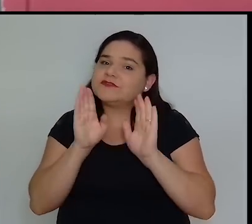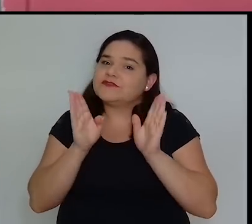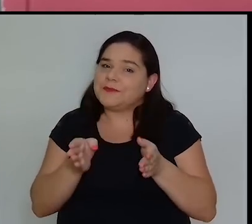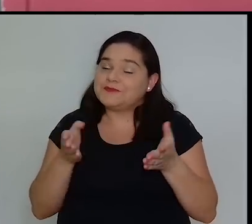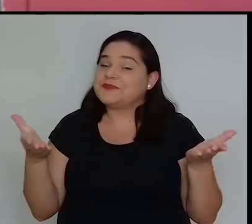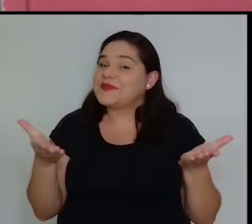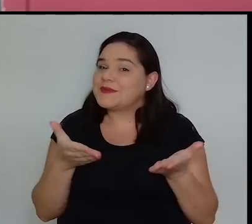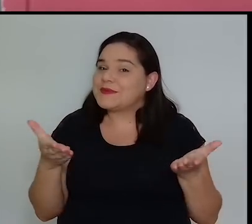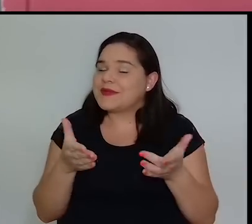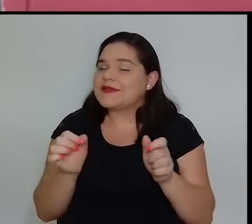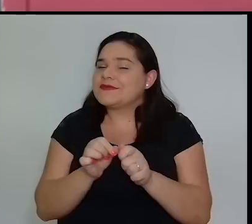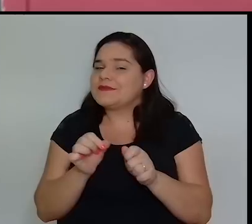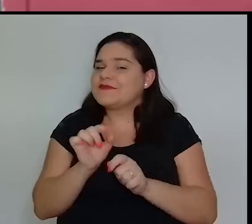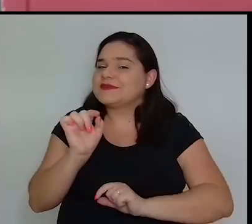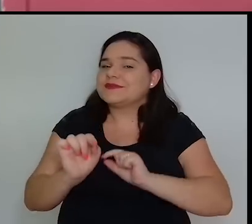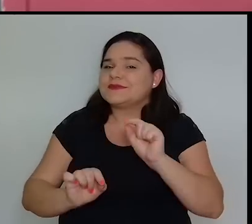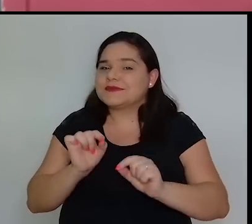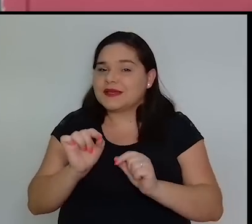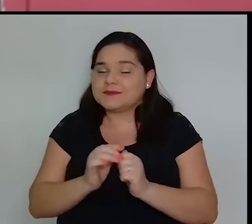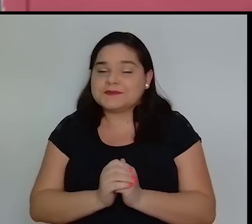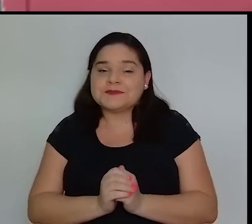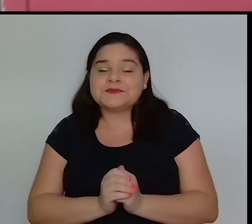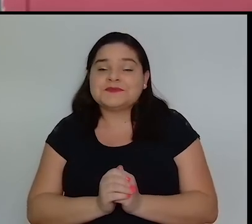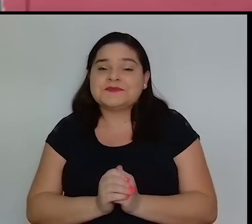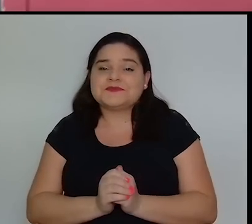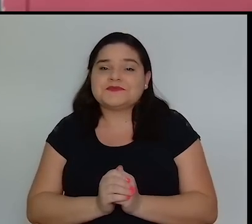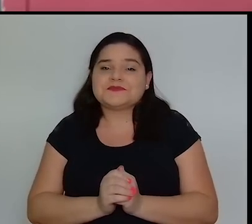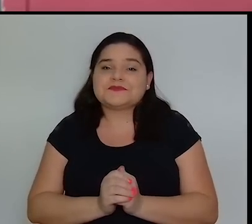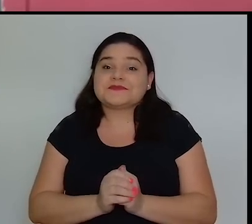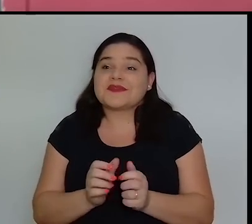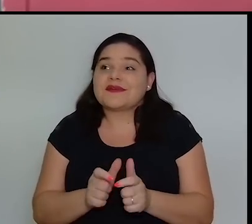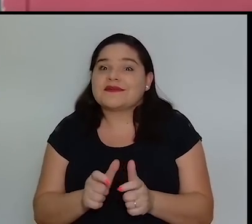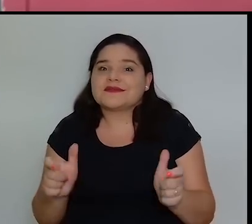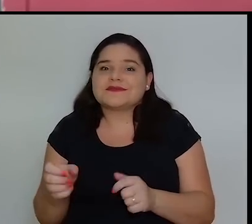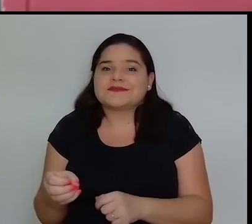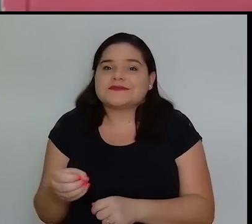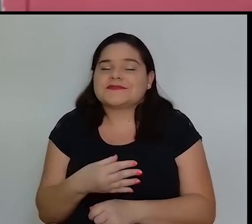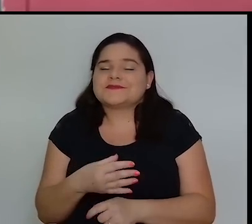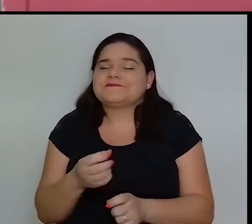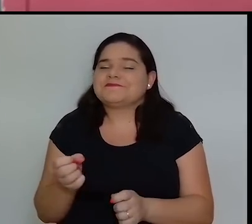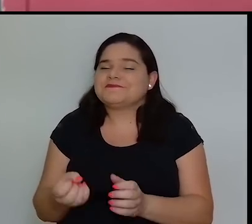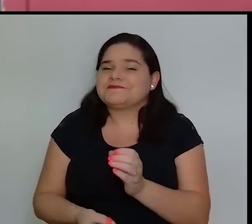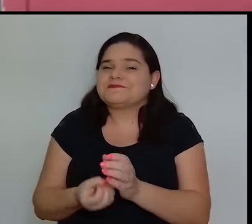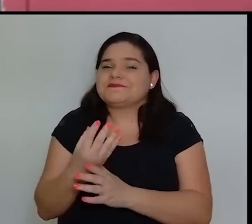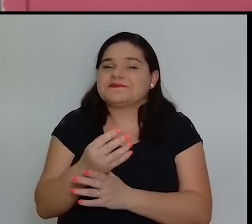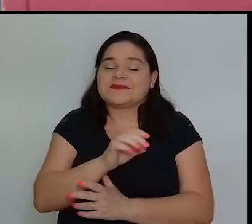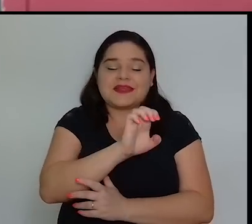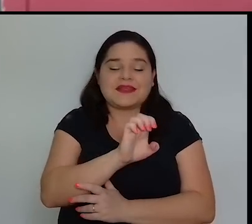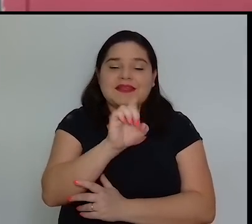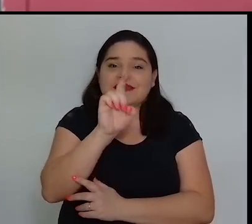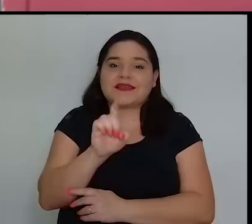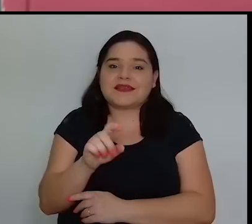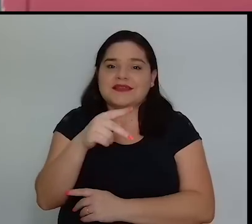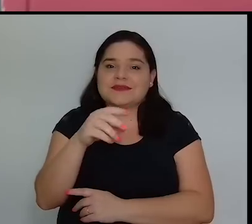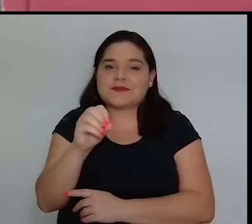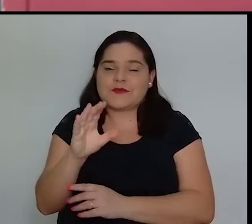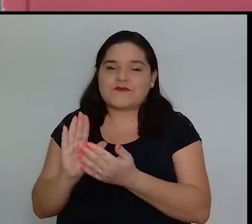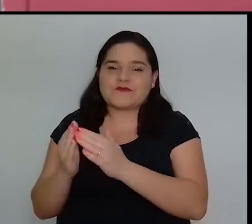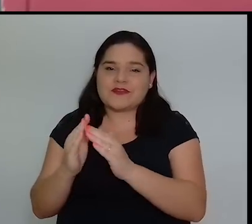fazendo a grande novidade é que a gente montou a expo favela que a gente focar